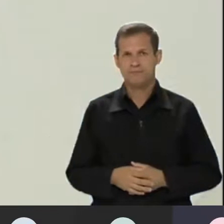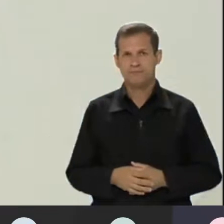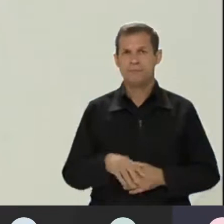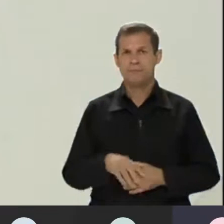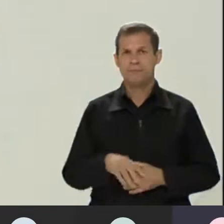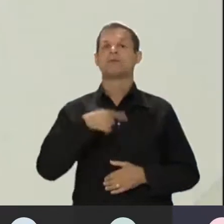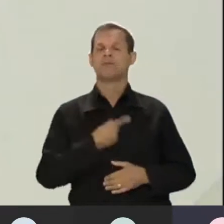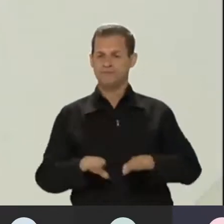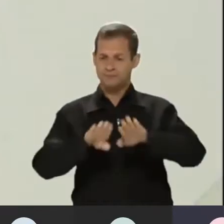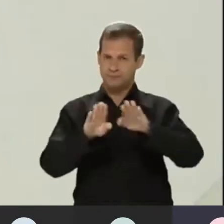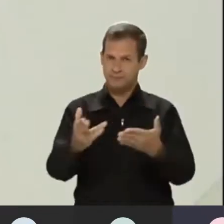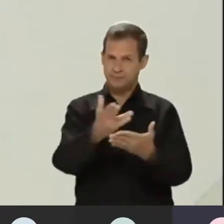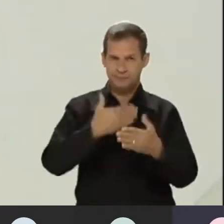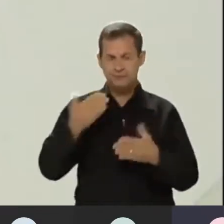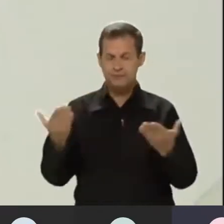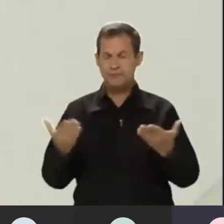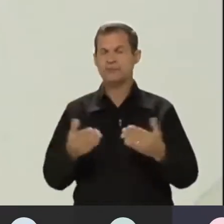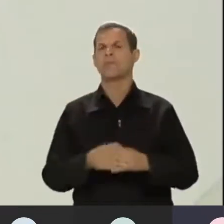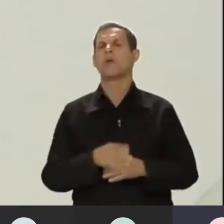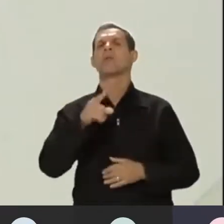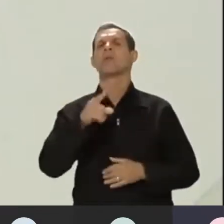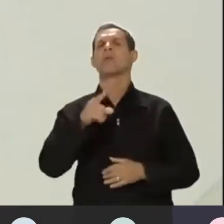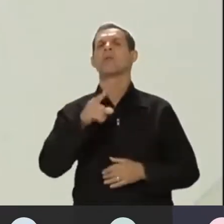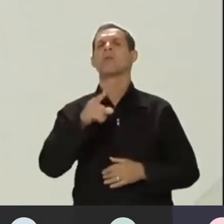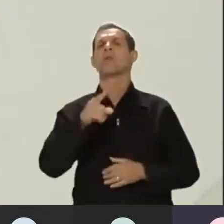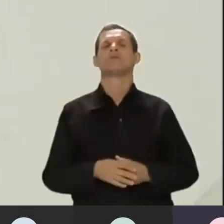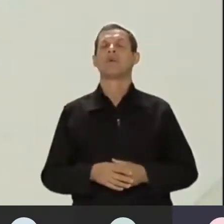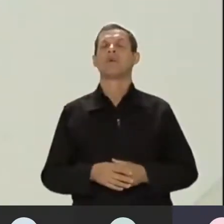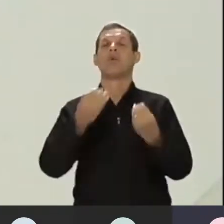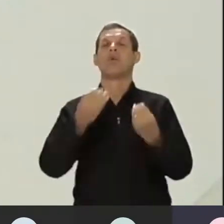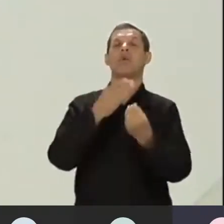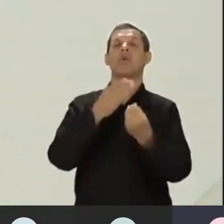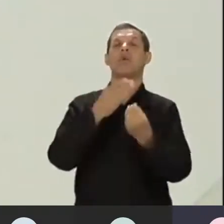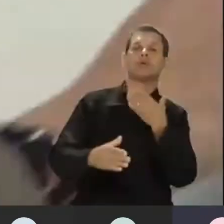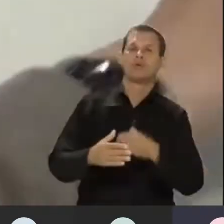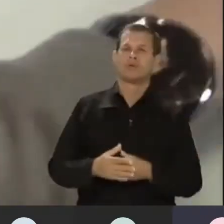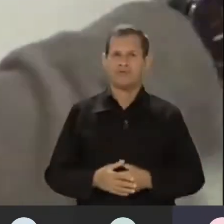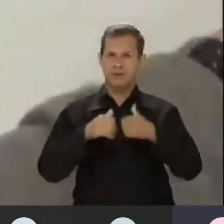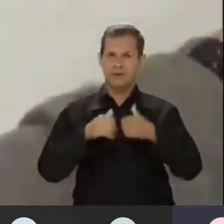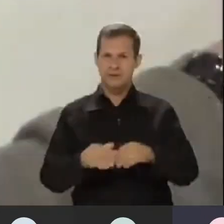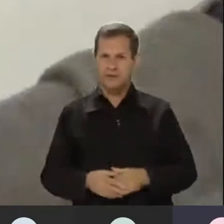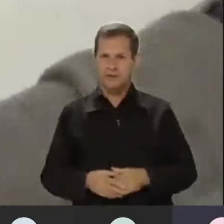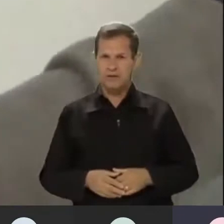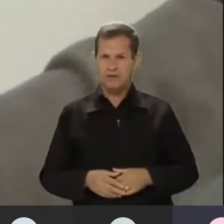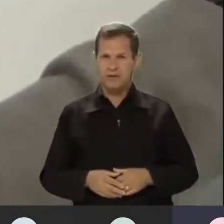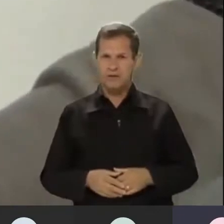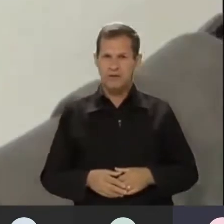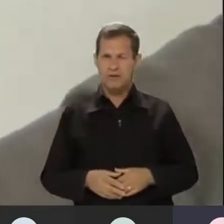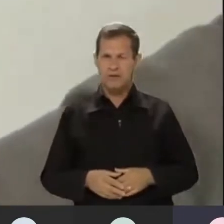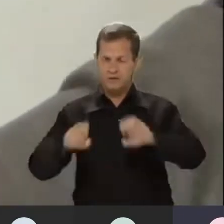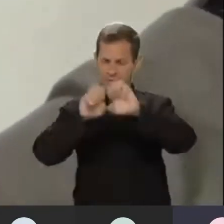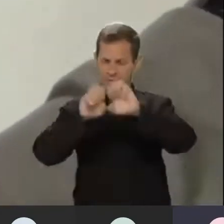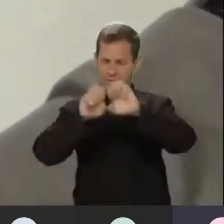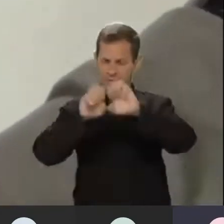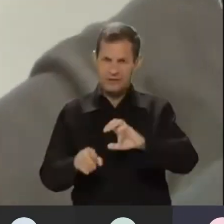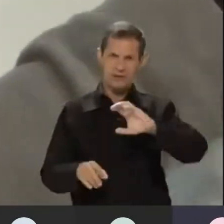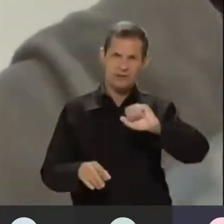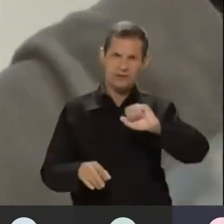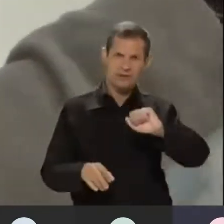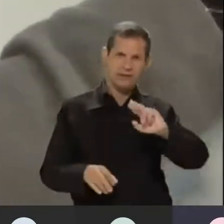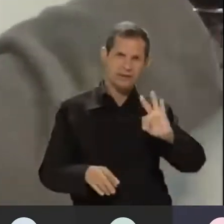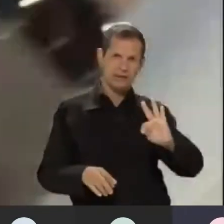Então, vamos aqui para a mesa de desenho que eu vou explicar um pouco para você da onde surgiu essas partes que compõem a carta